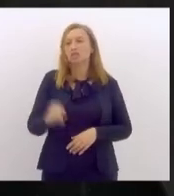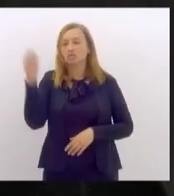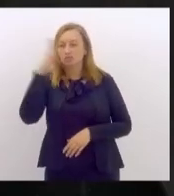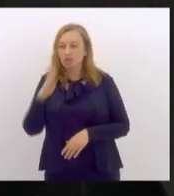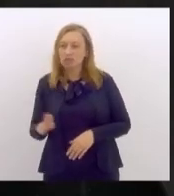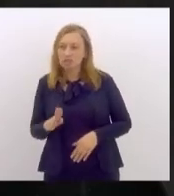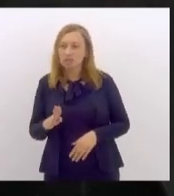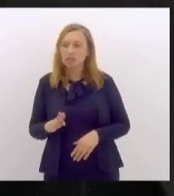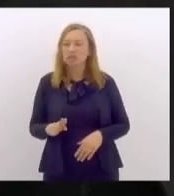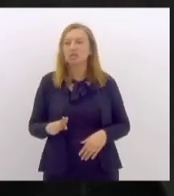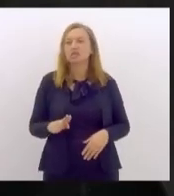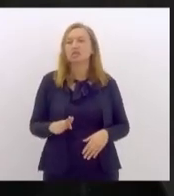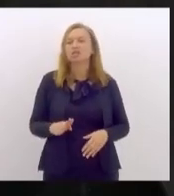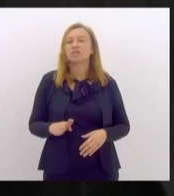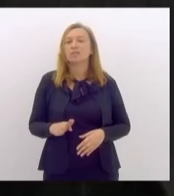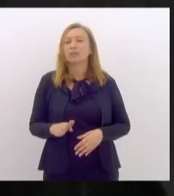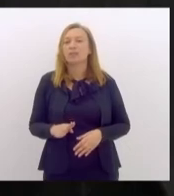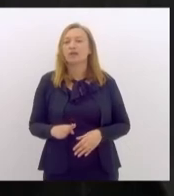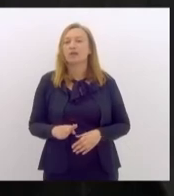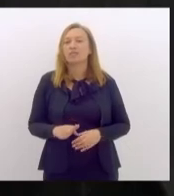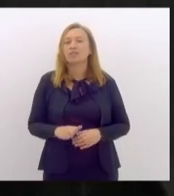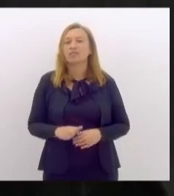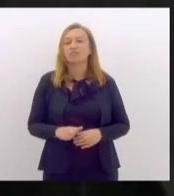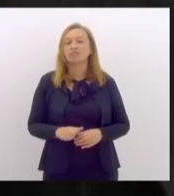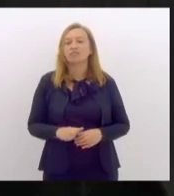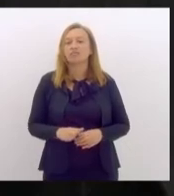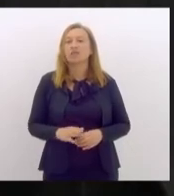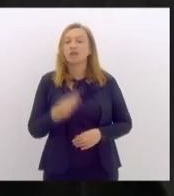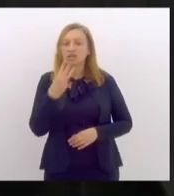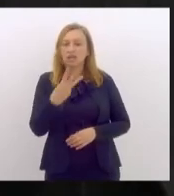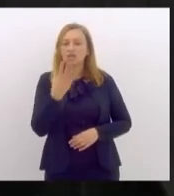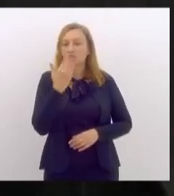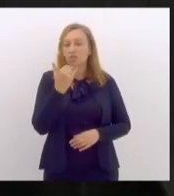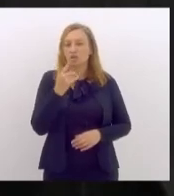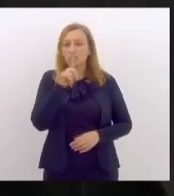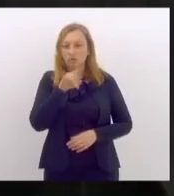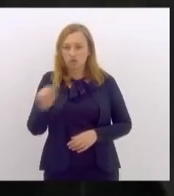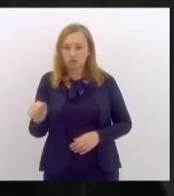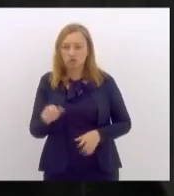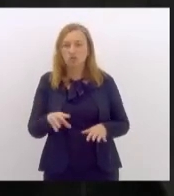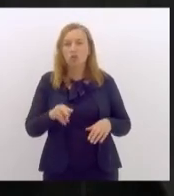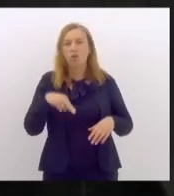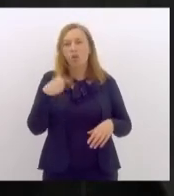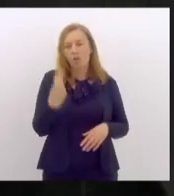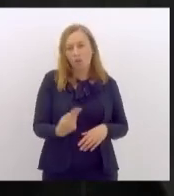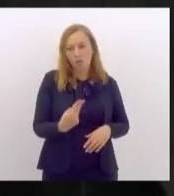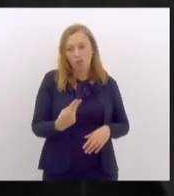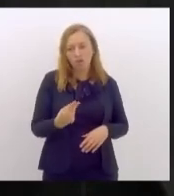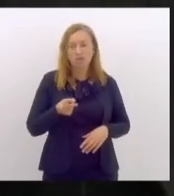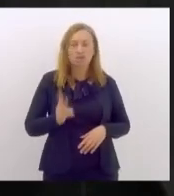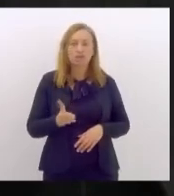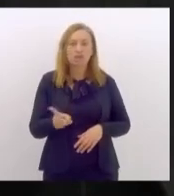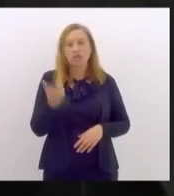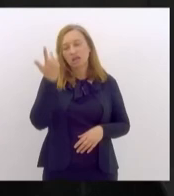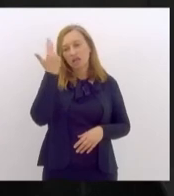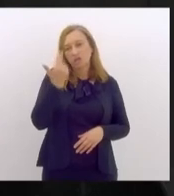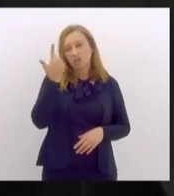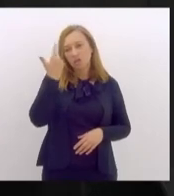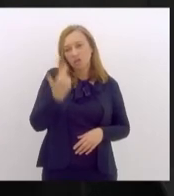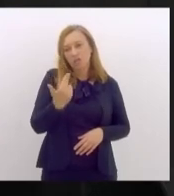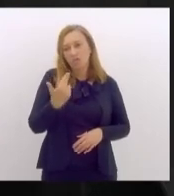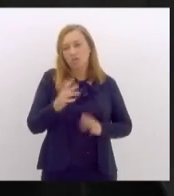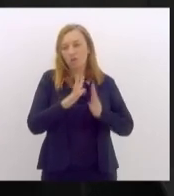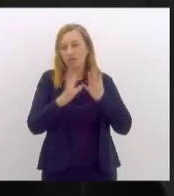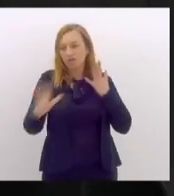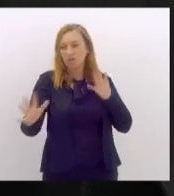brasileiros têm uma unidade suficiente para fazer três refeições por dia ou se seguiremos naturalizando a